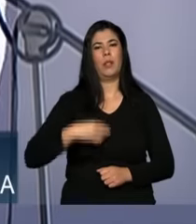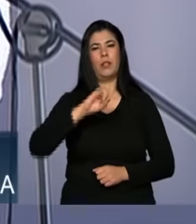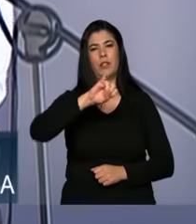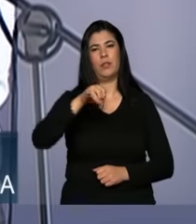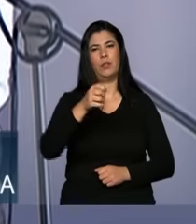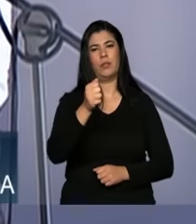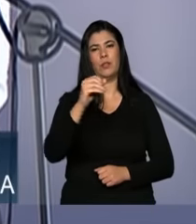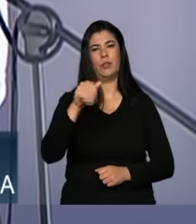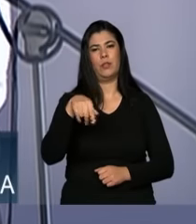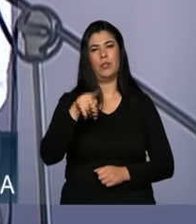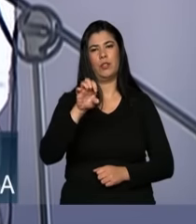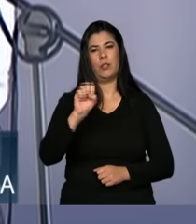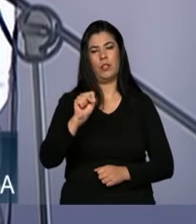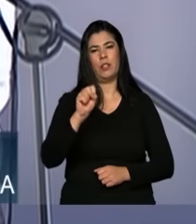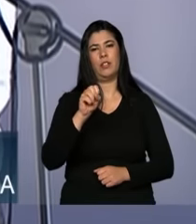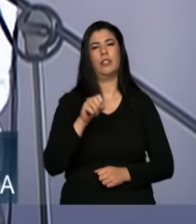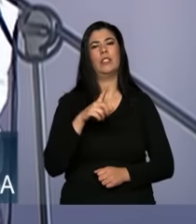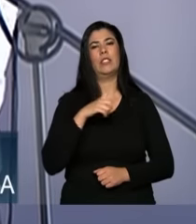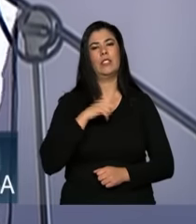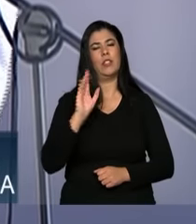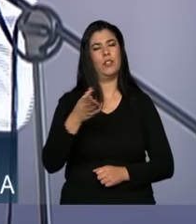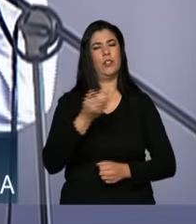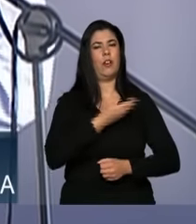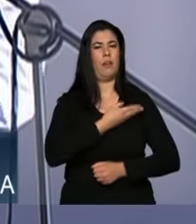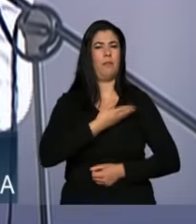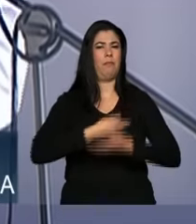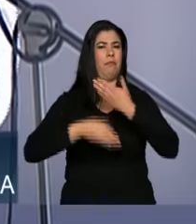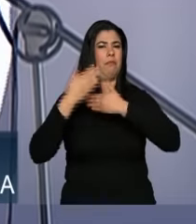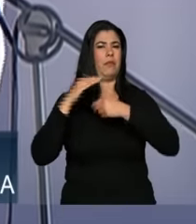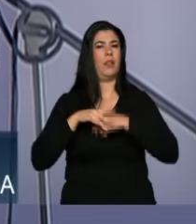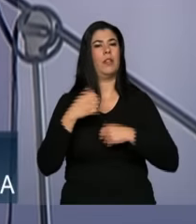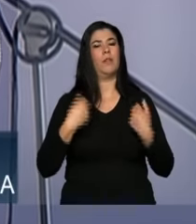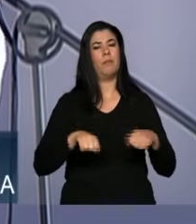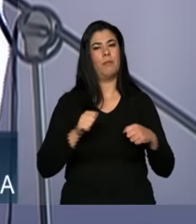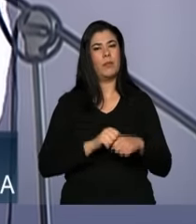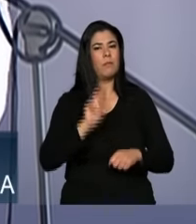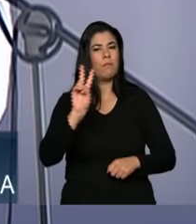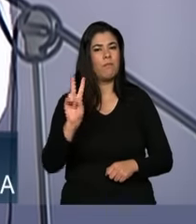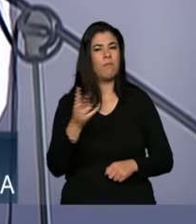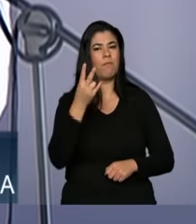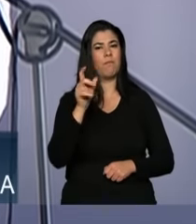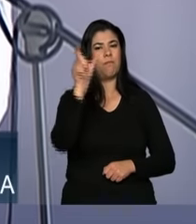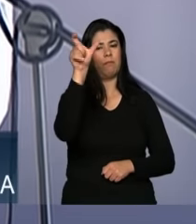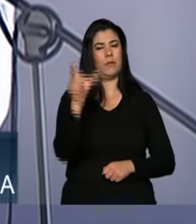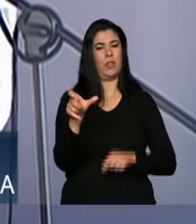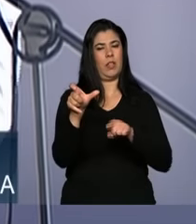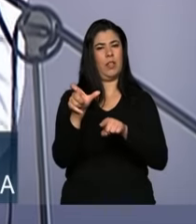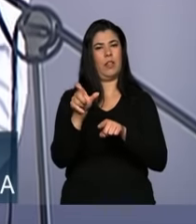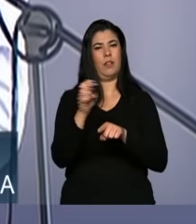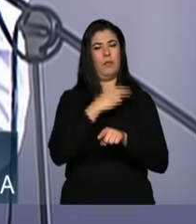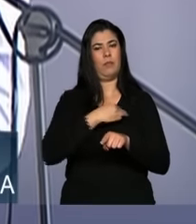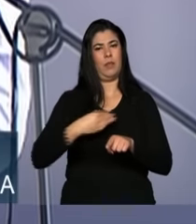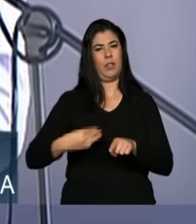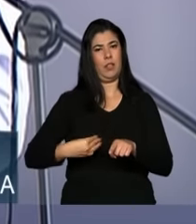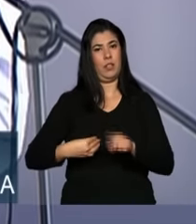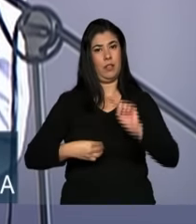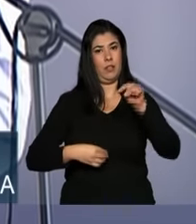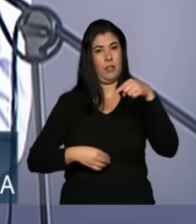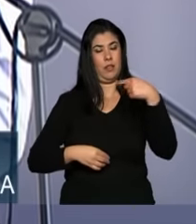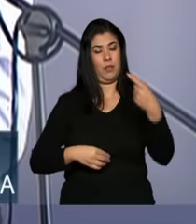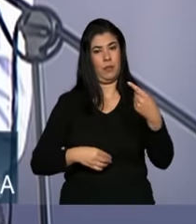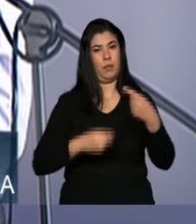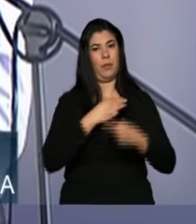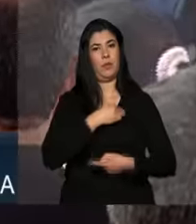de casa e é meu amigo há 33 anos, eu tenho que reconhecer que, depois do ministro